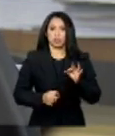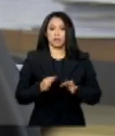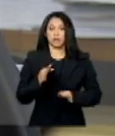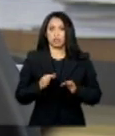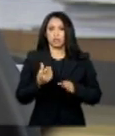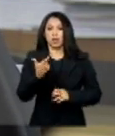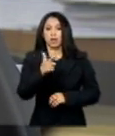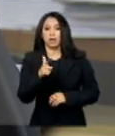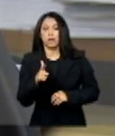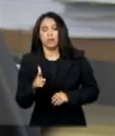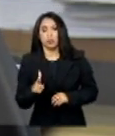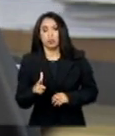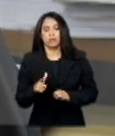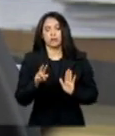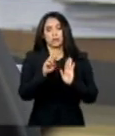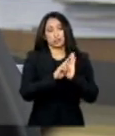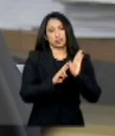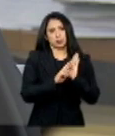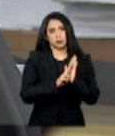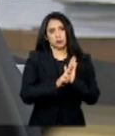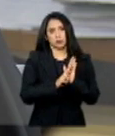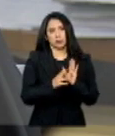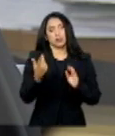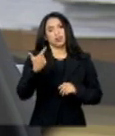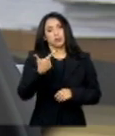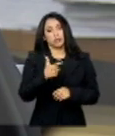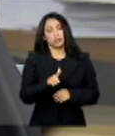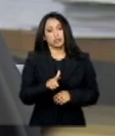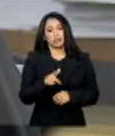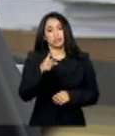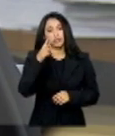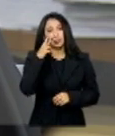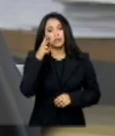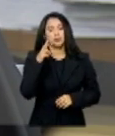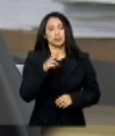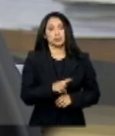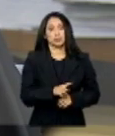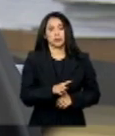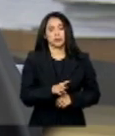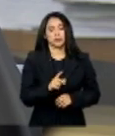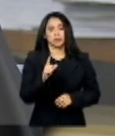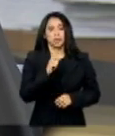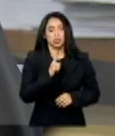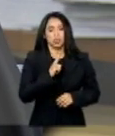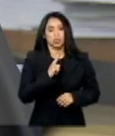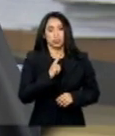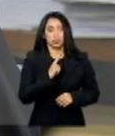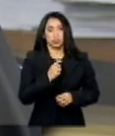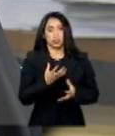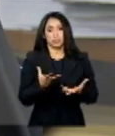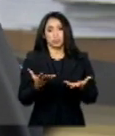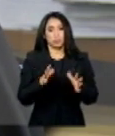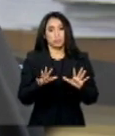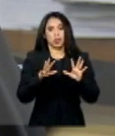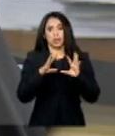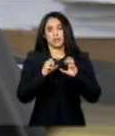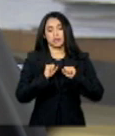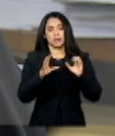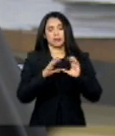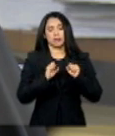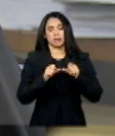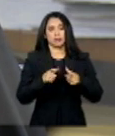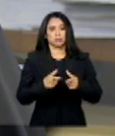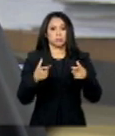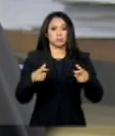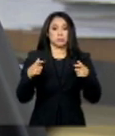outras medidas novamente estamos diante de campo onde um espaço de conformação é amplo deve ser